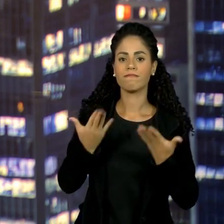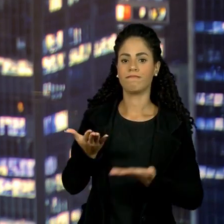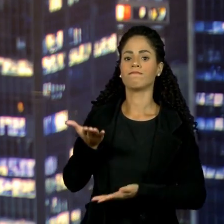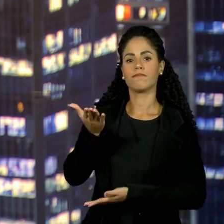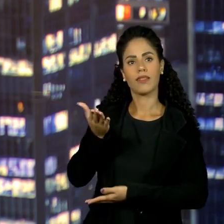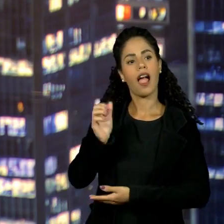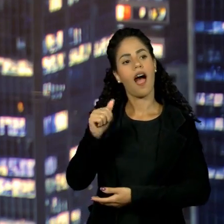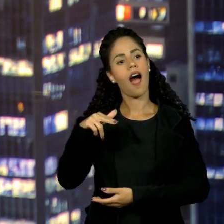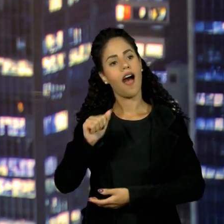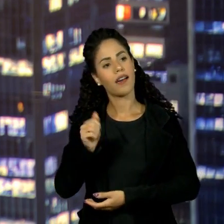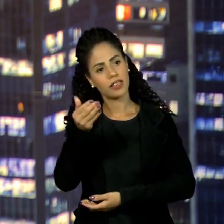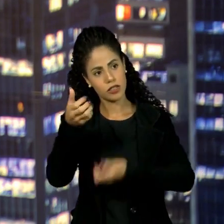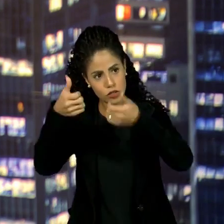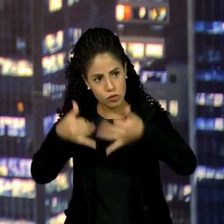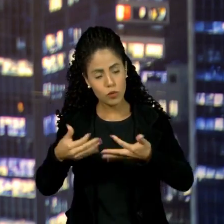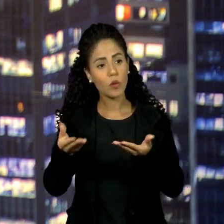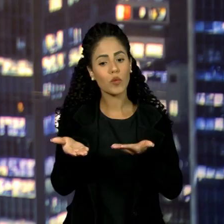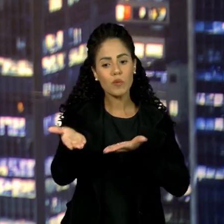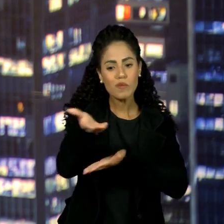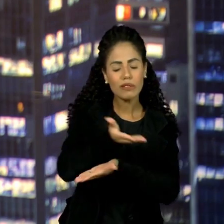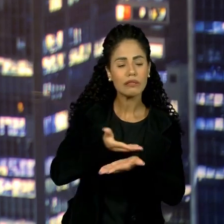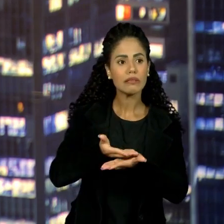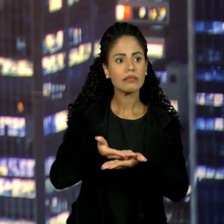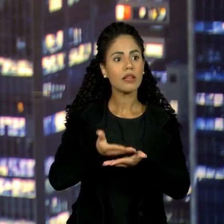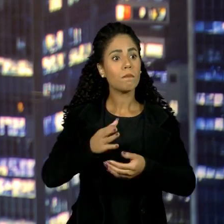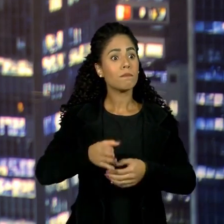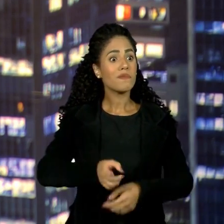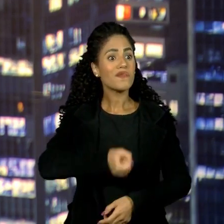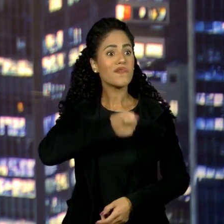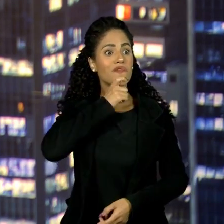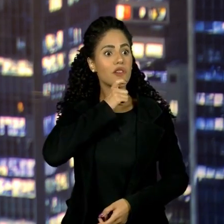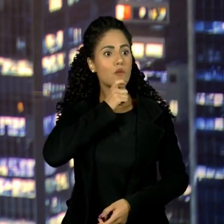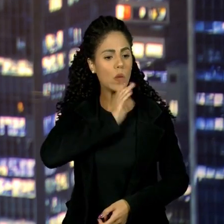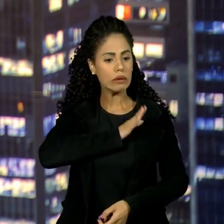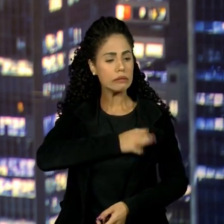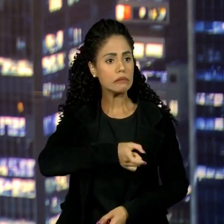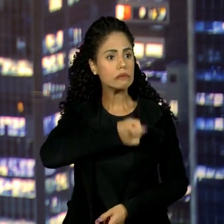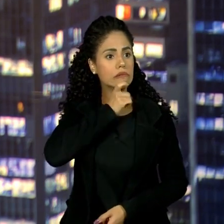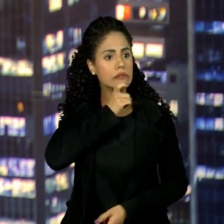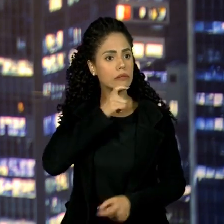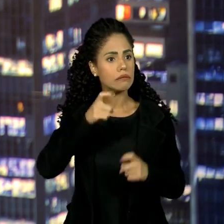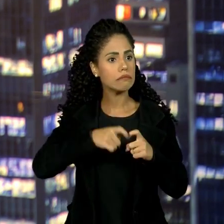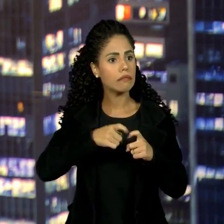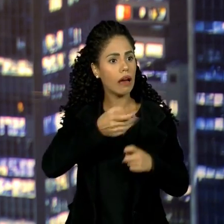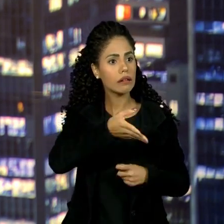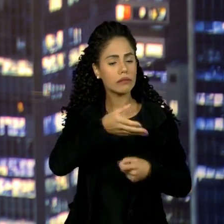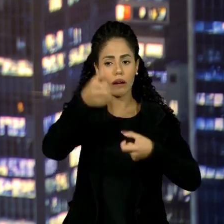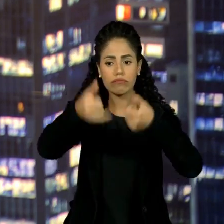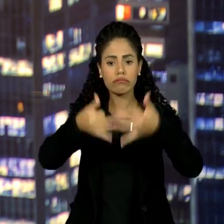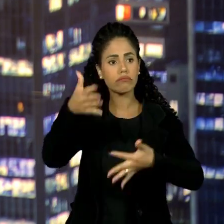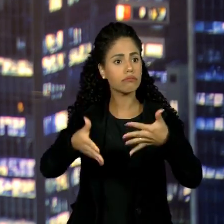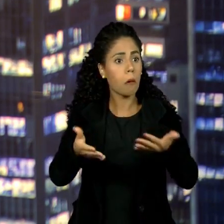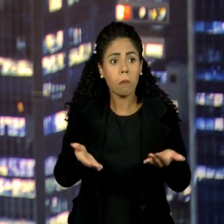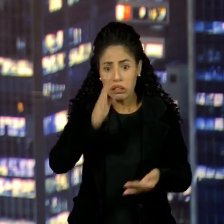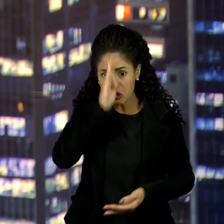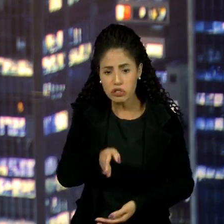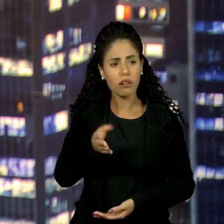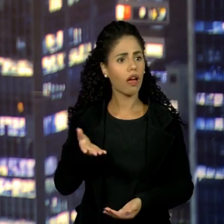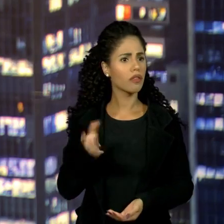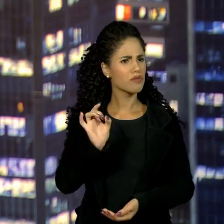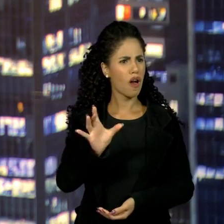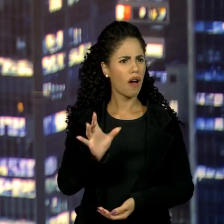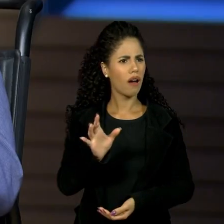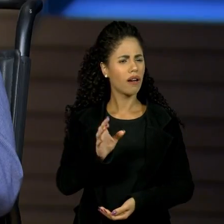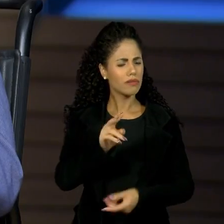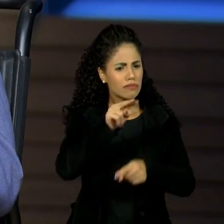Michele fala disso, né, de uma relação muito fria com o médico que está dando esse diagnóstico para ela, que vai cuidar dela,